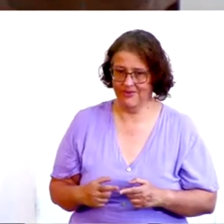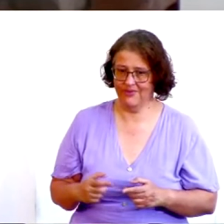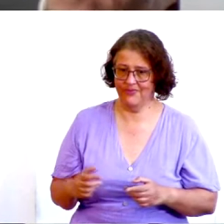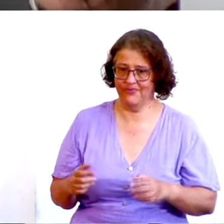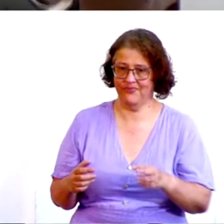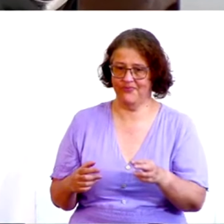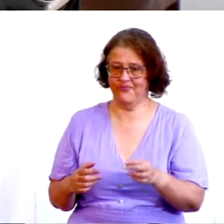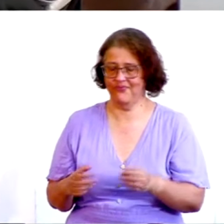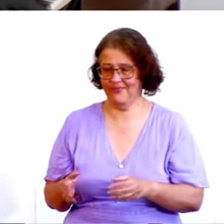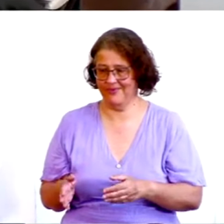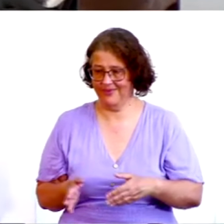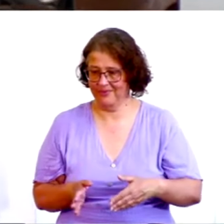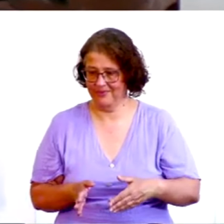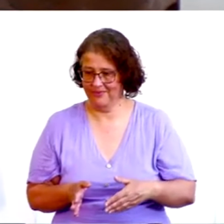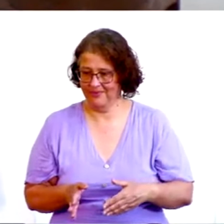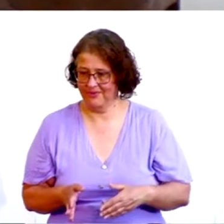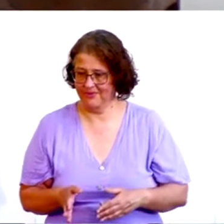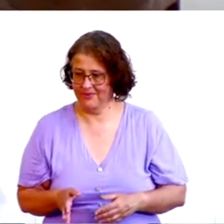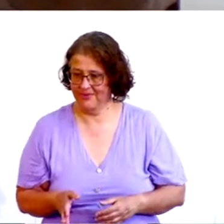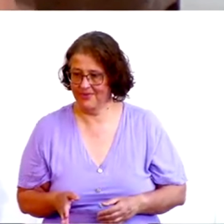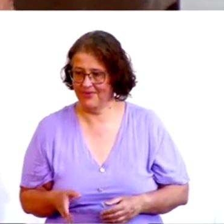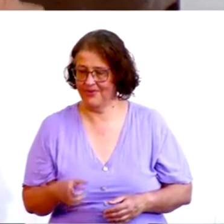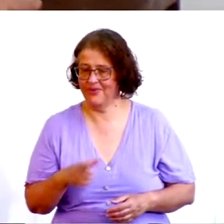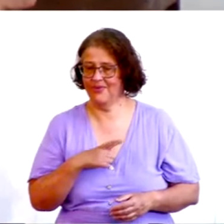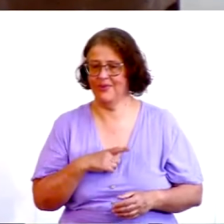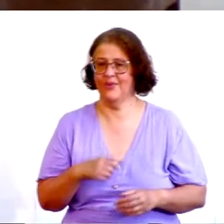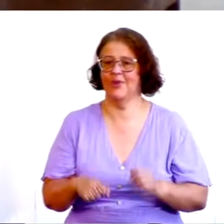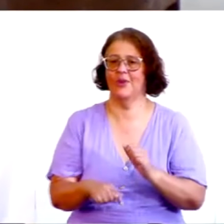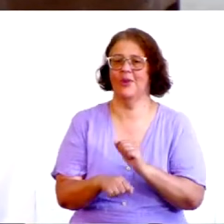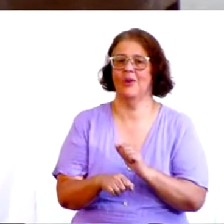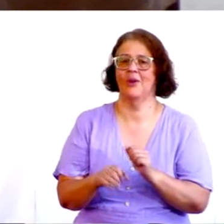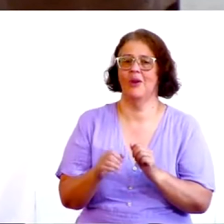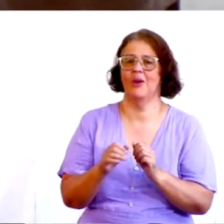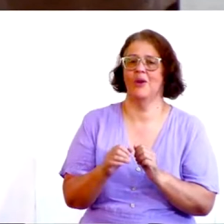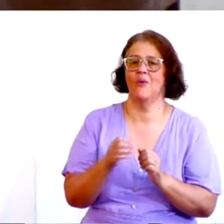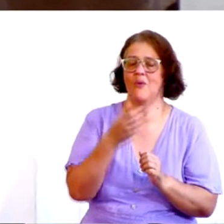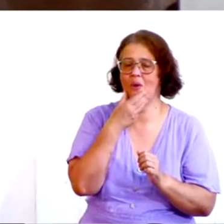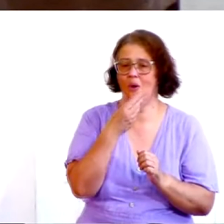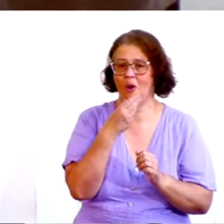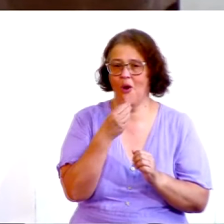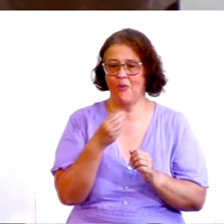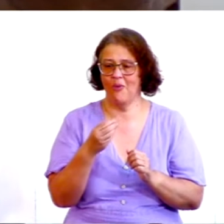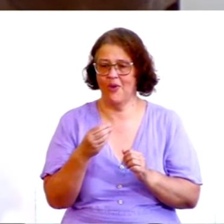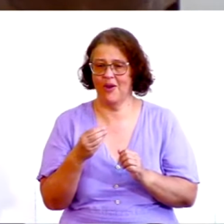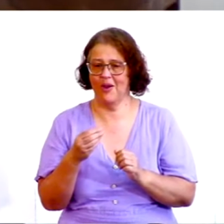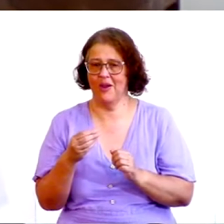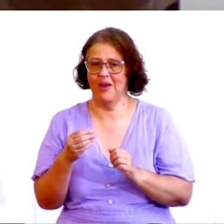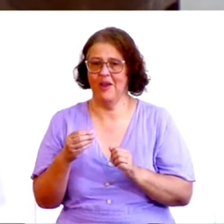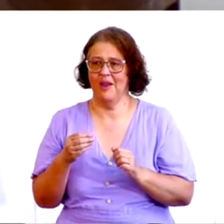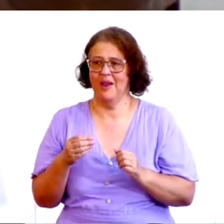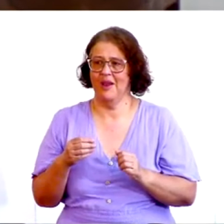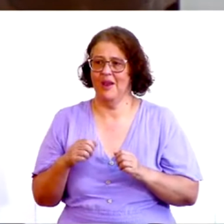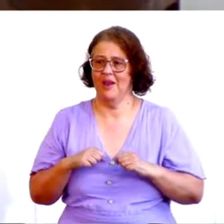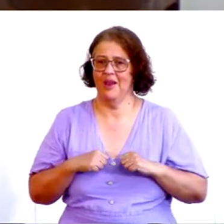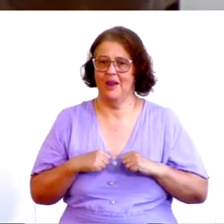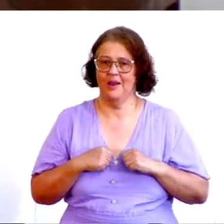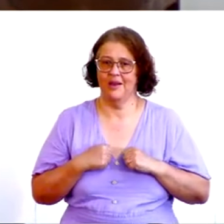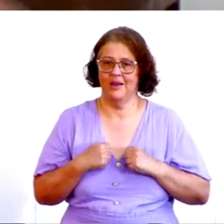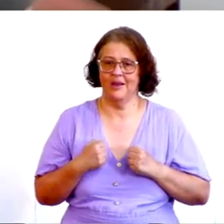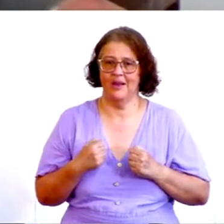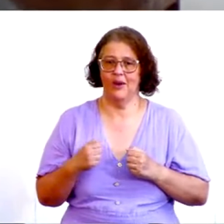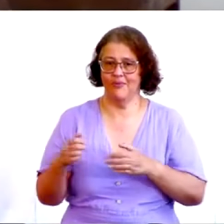conseguimos ver segurança em lugar nenhum o homem tem medo do homem o homem odeia o homem mas em meio a esse estado